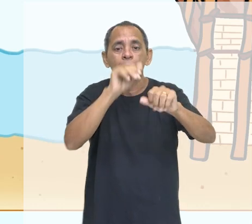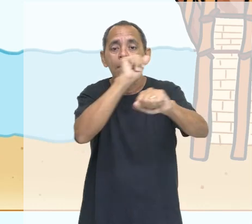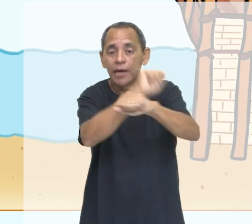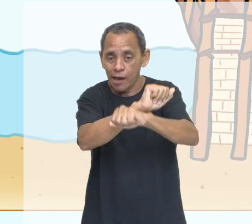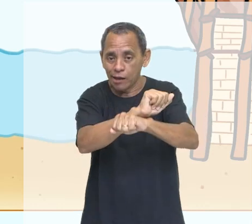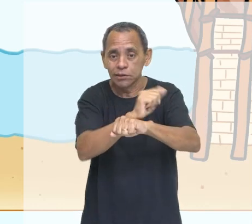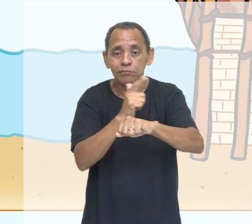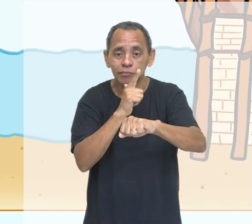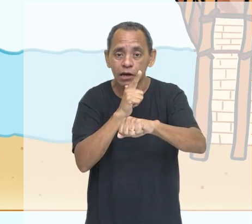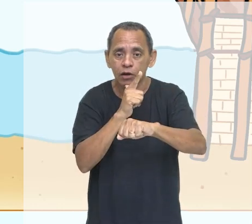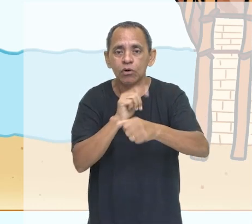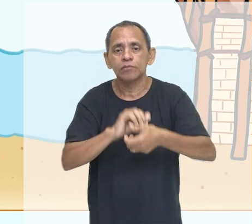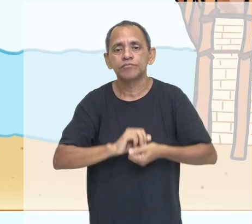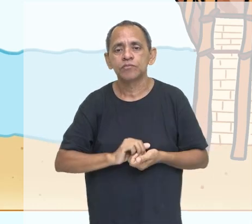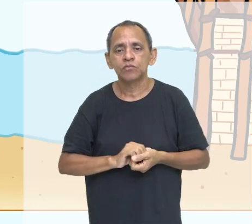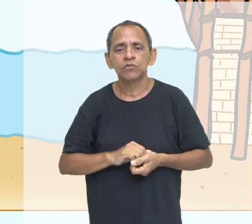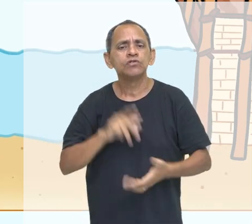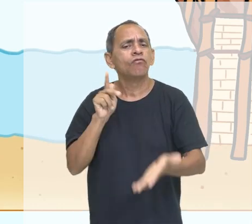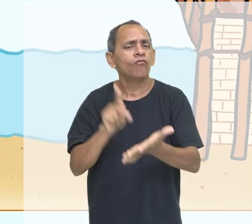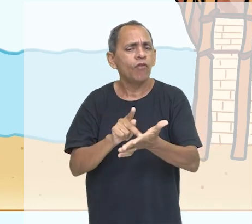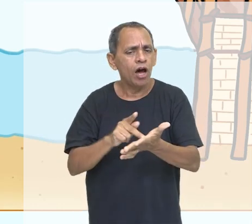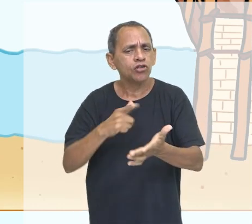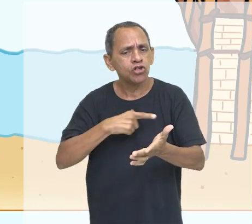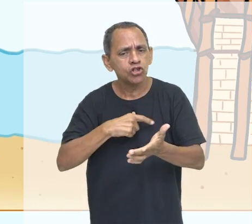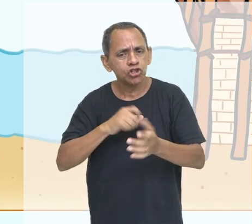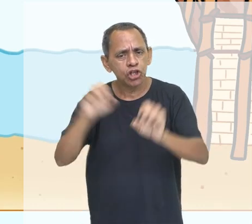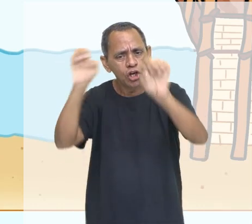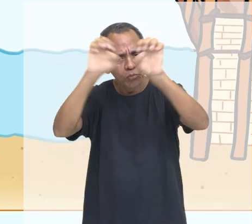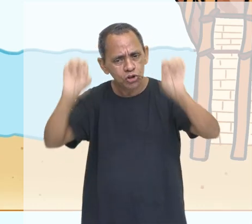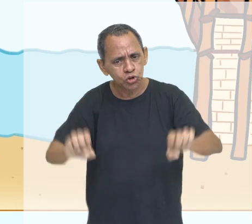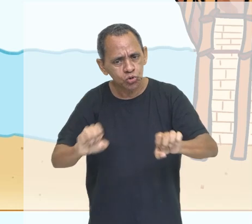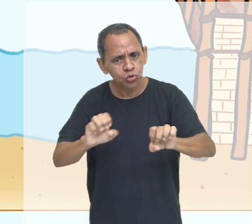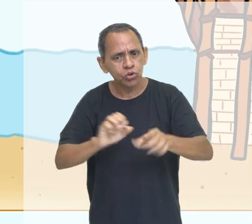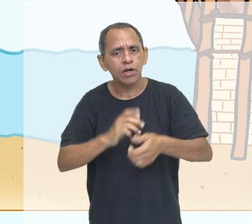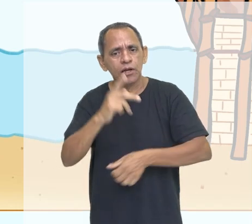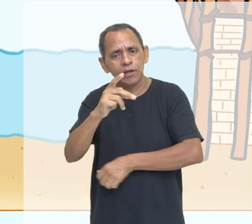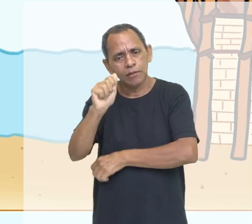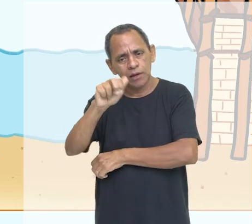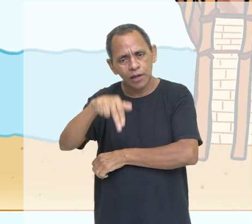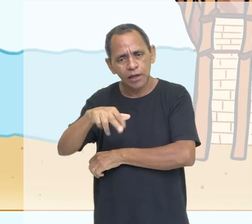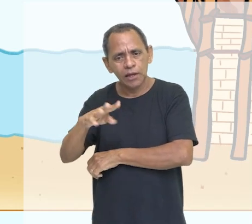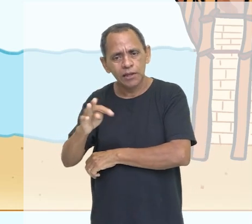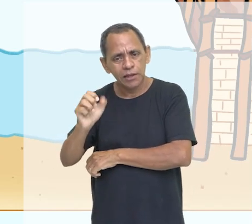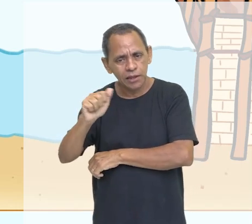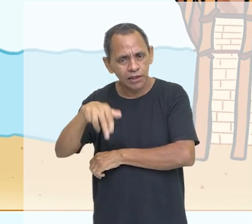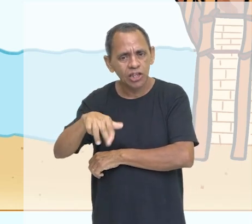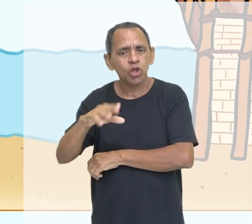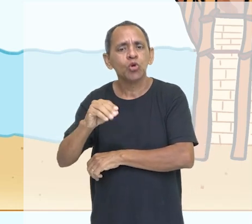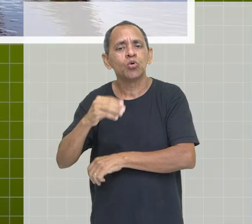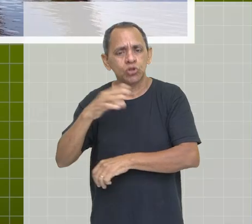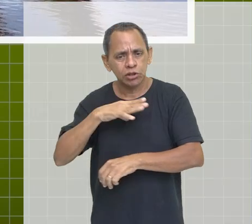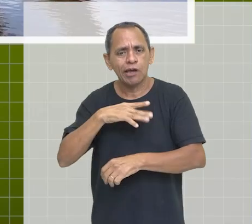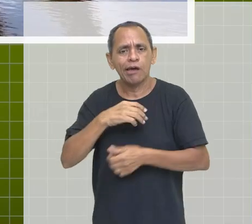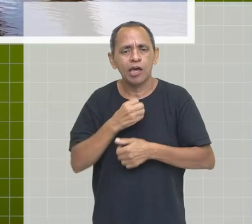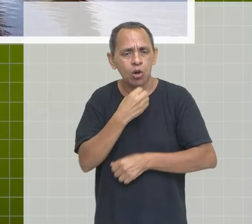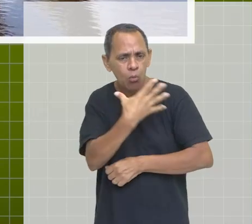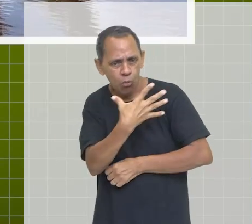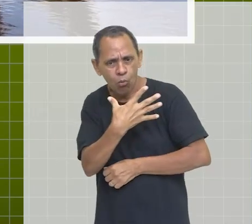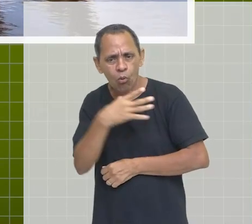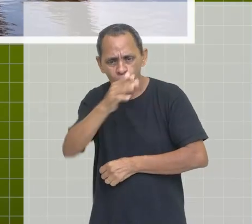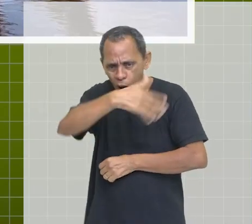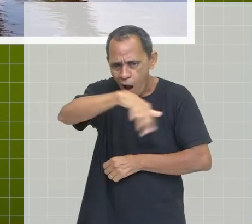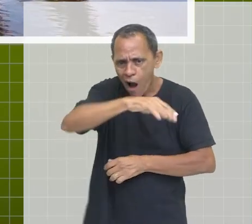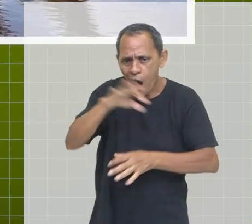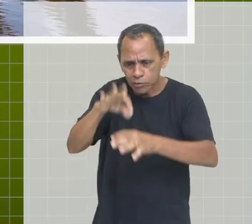parada e provavelmente tem uma estrutura de um pântano onde há uma grande fertilidade. Sobre a